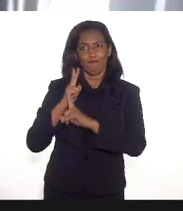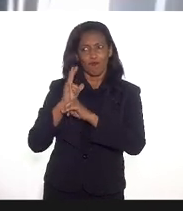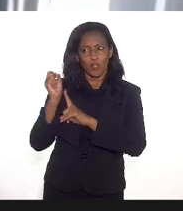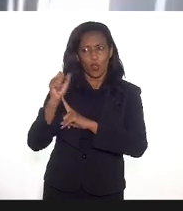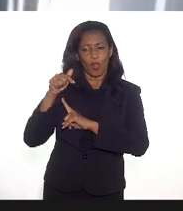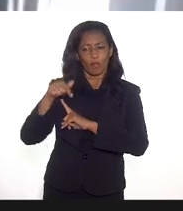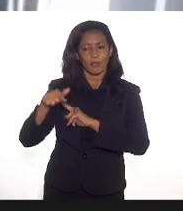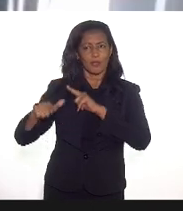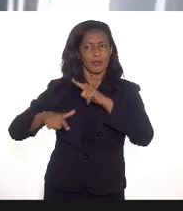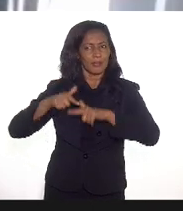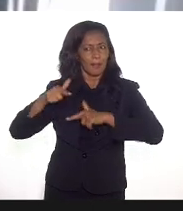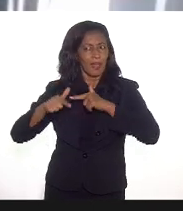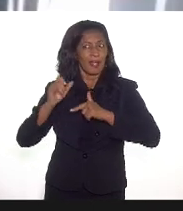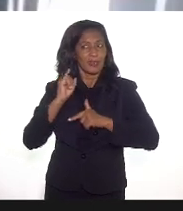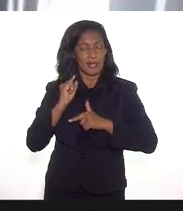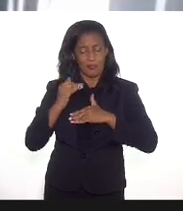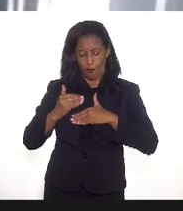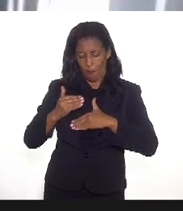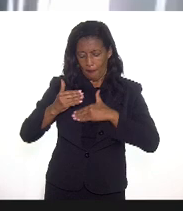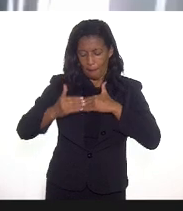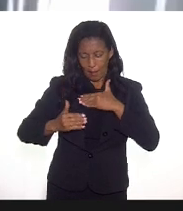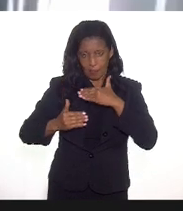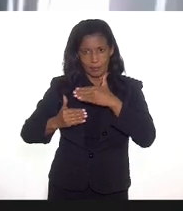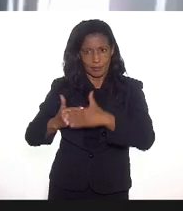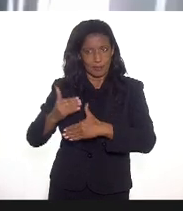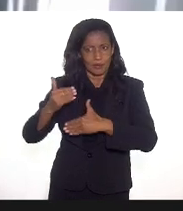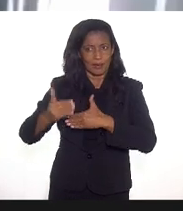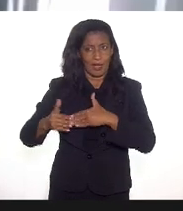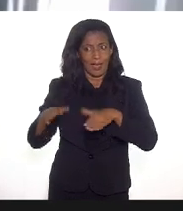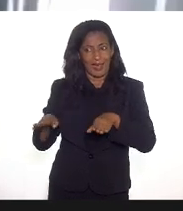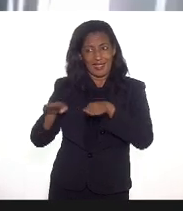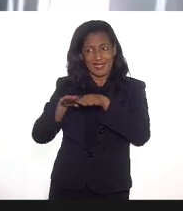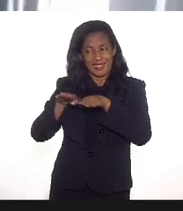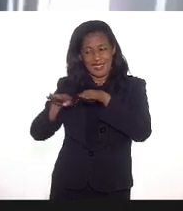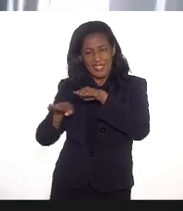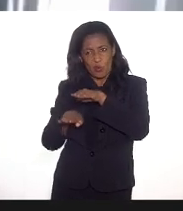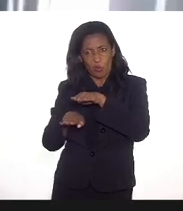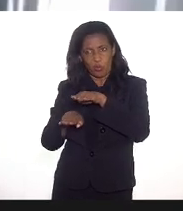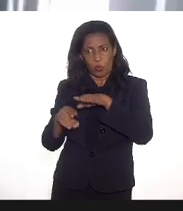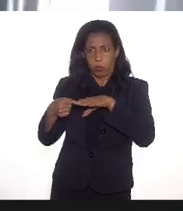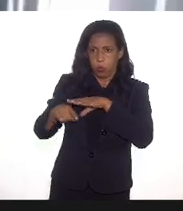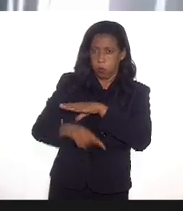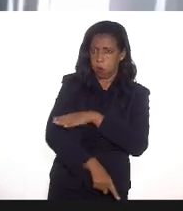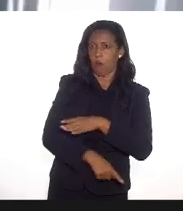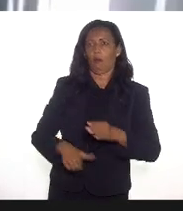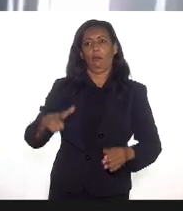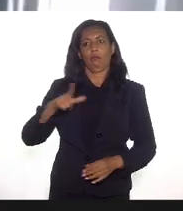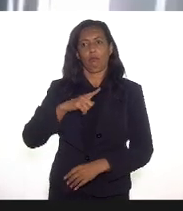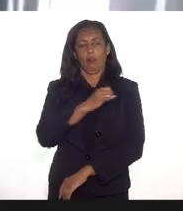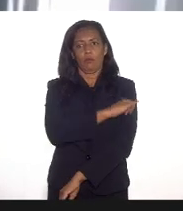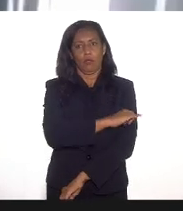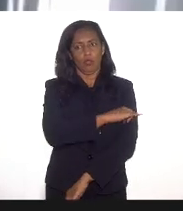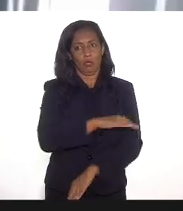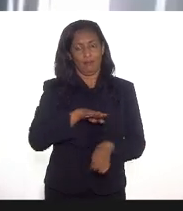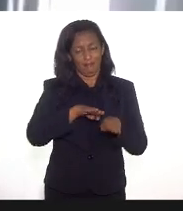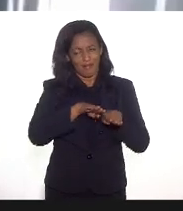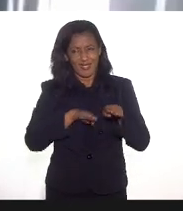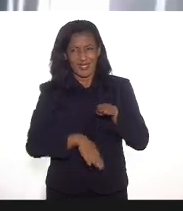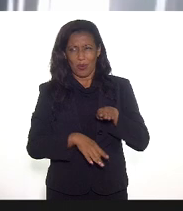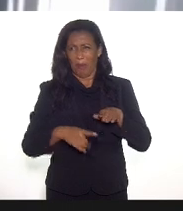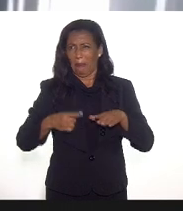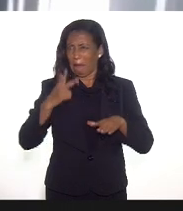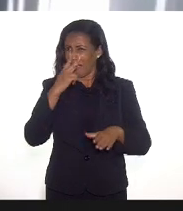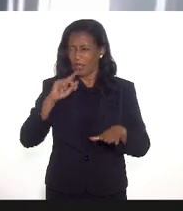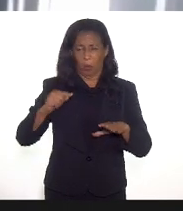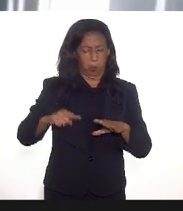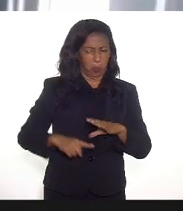isso par e passo ao enfrentamento da desigualdade profunda que assola o Rio de Janeiro. As desigualdades se aprofundaram,